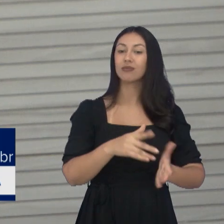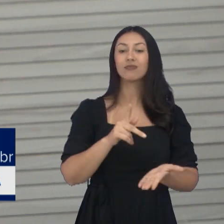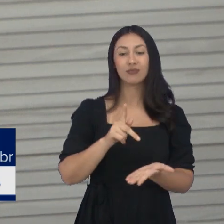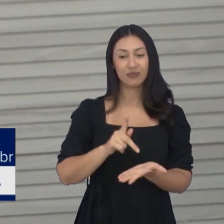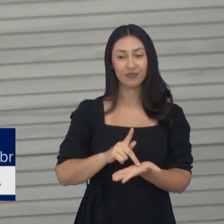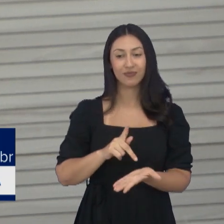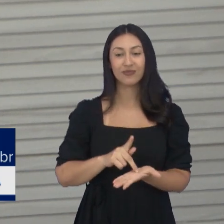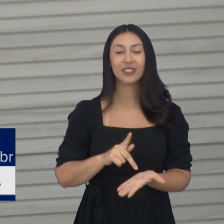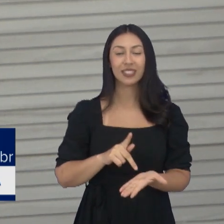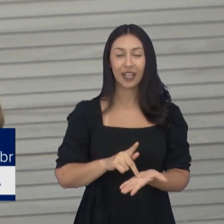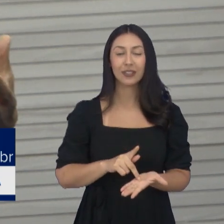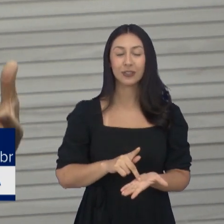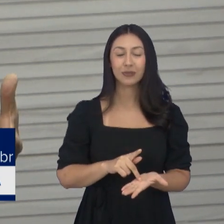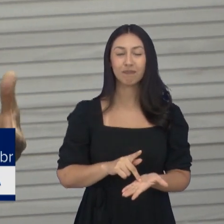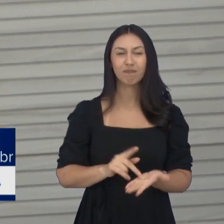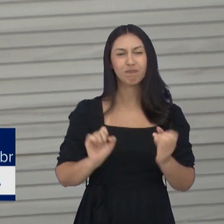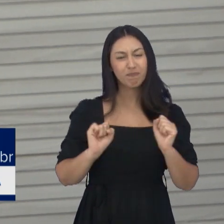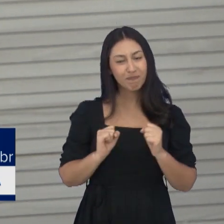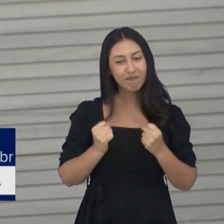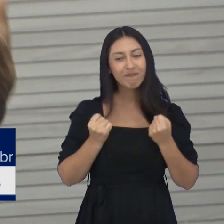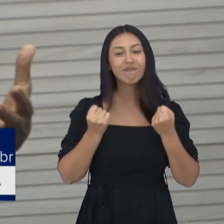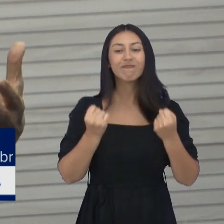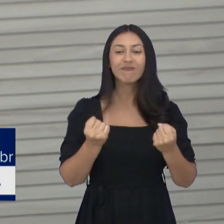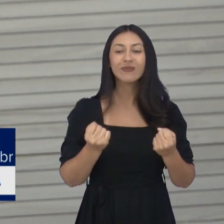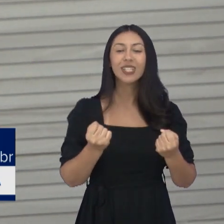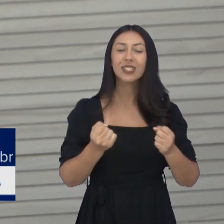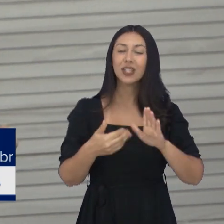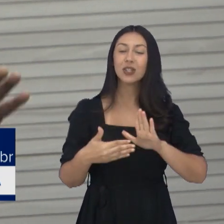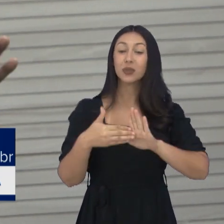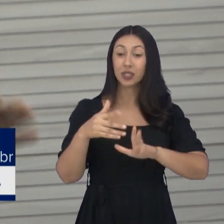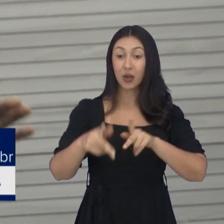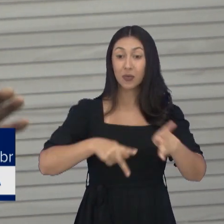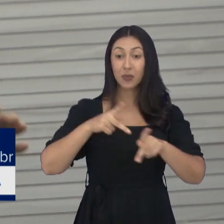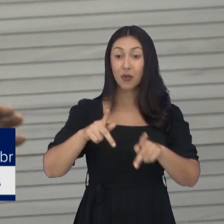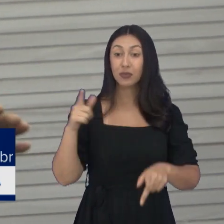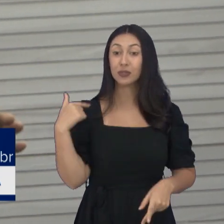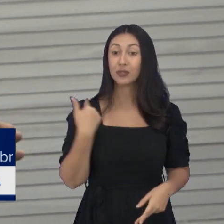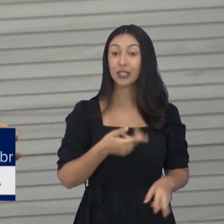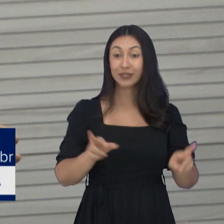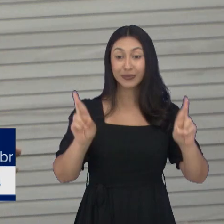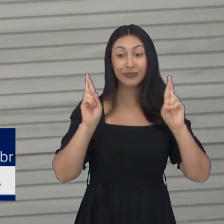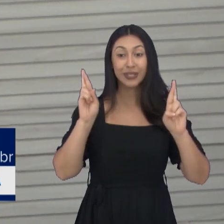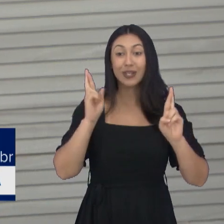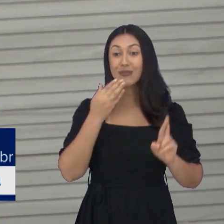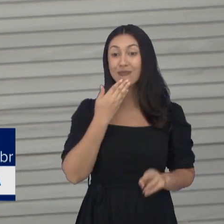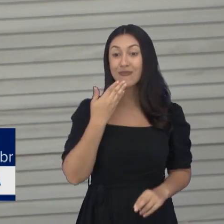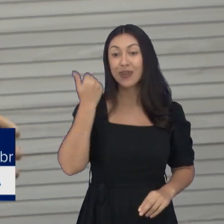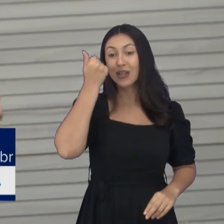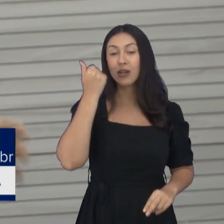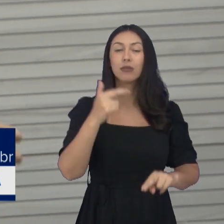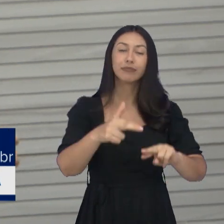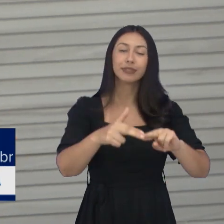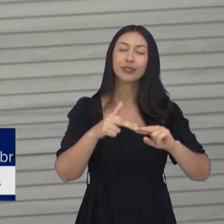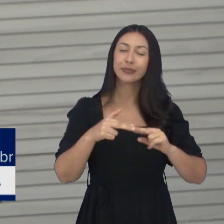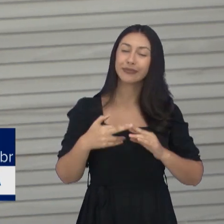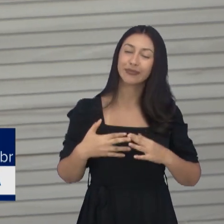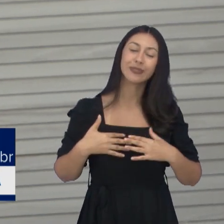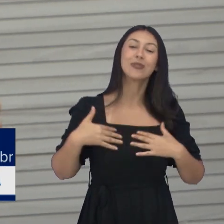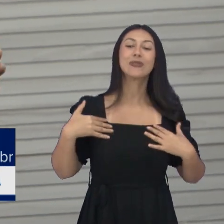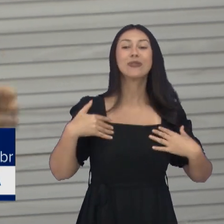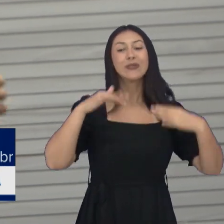jeito de trabalhar, dedicado à nossa população. Nós queremos o melhor para a nossa cidade. Então, com muito orgulho,